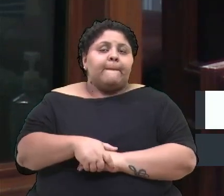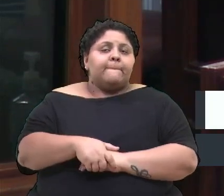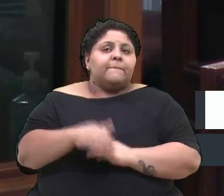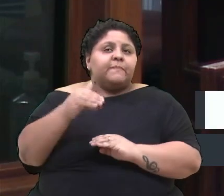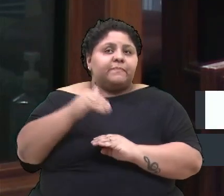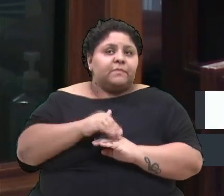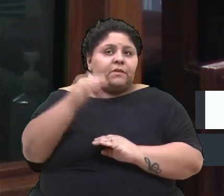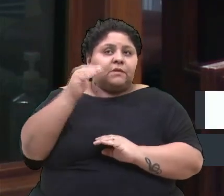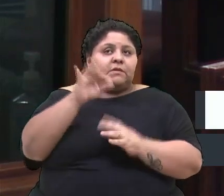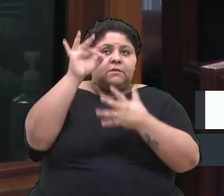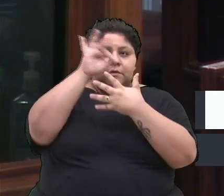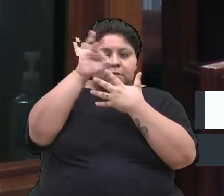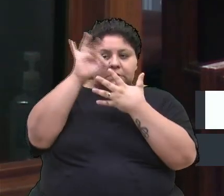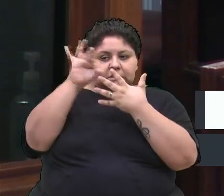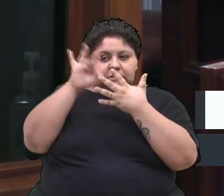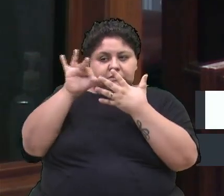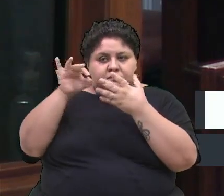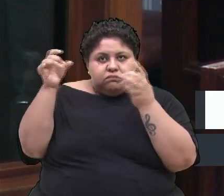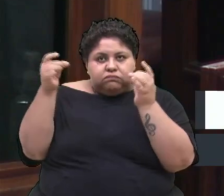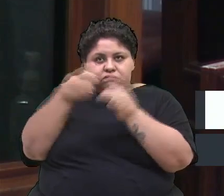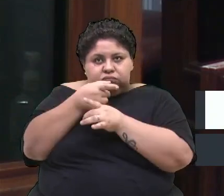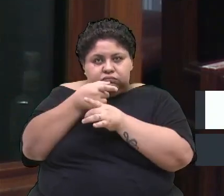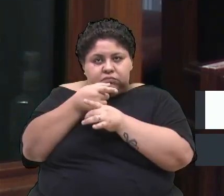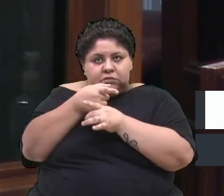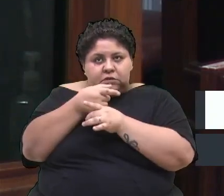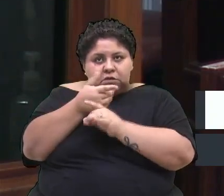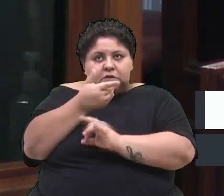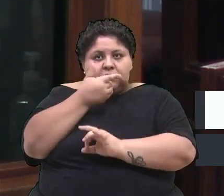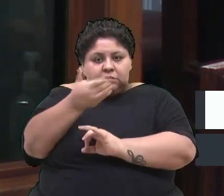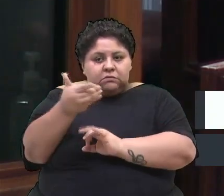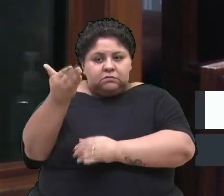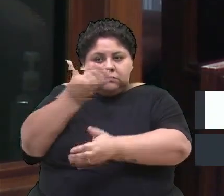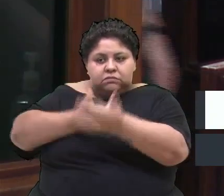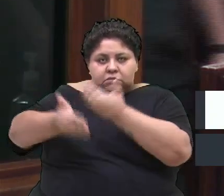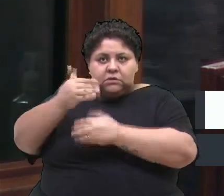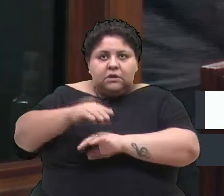mais pontual e eficaz nas solicitações de atendimentos.